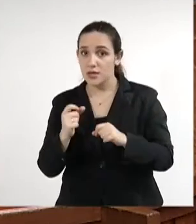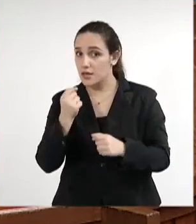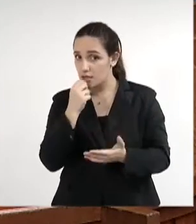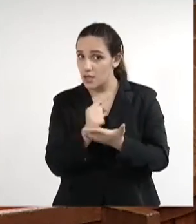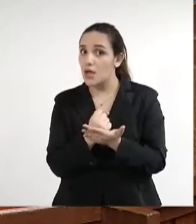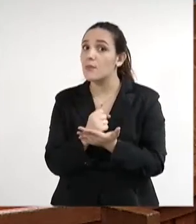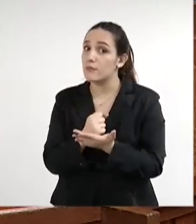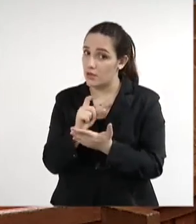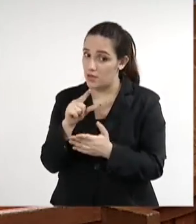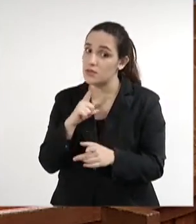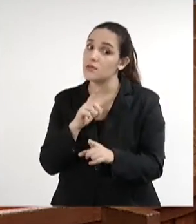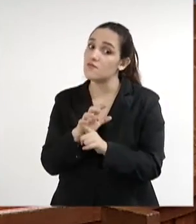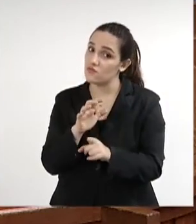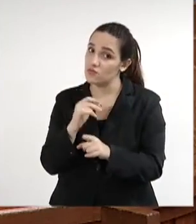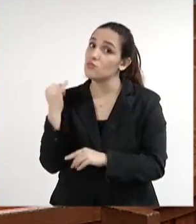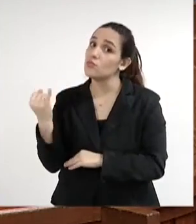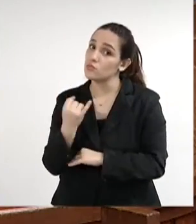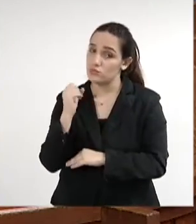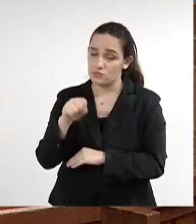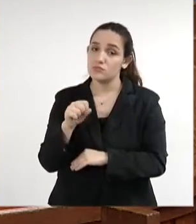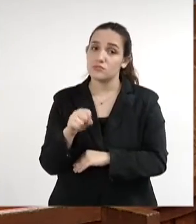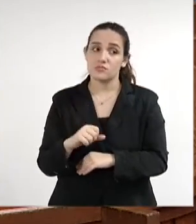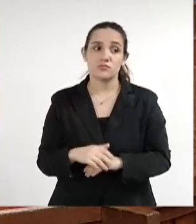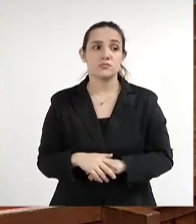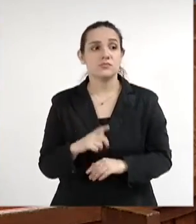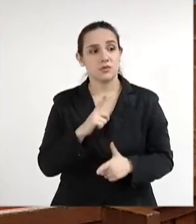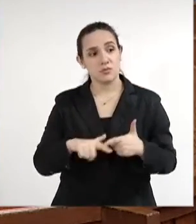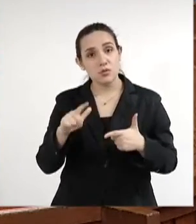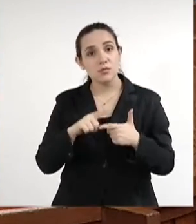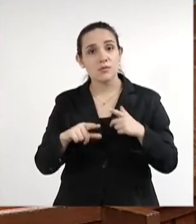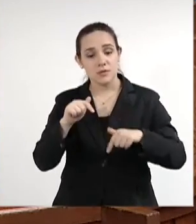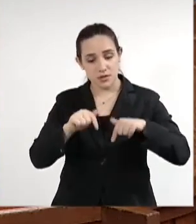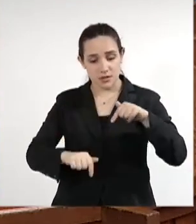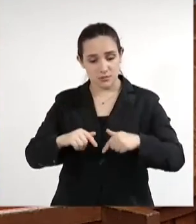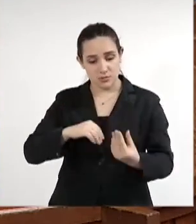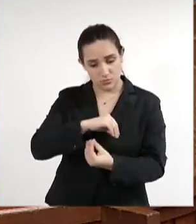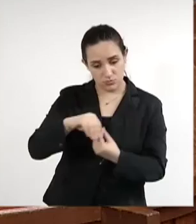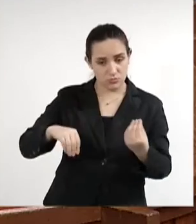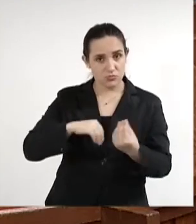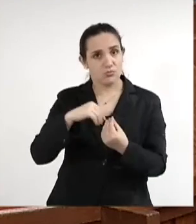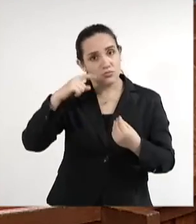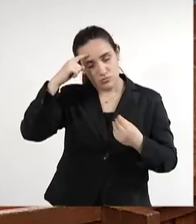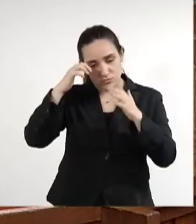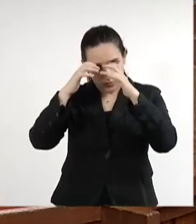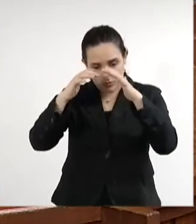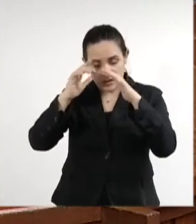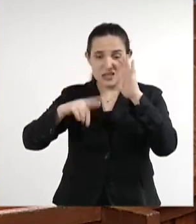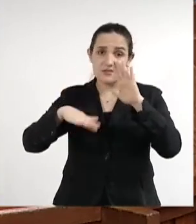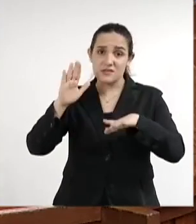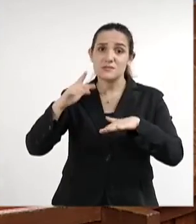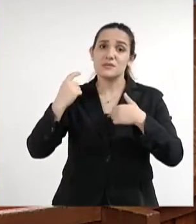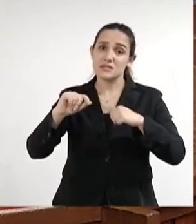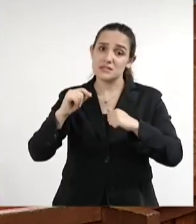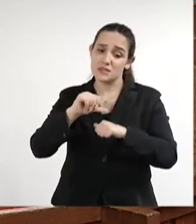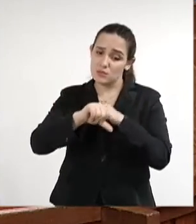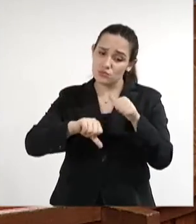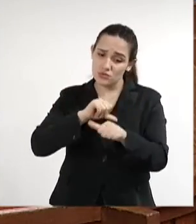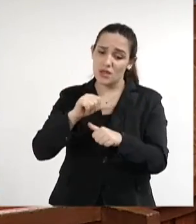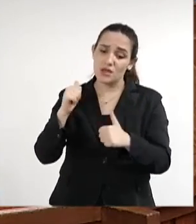do transtorno mental, da questão da saúde mental, passa por substâncias químicas do cérebro, e que muitas vezes são